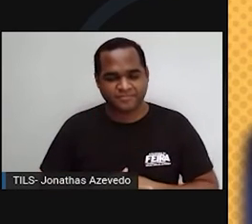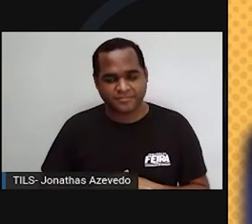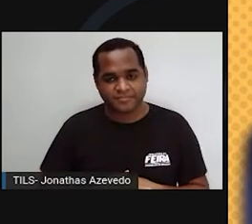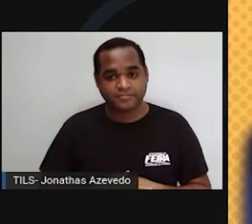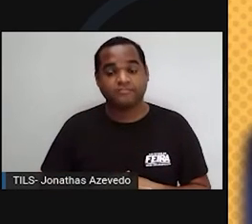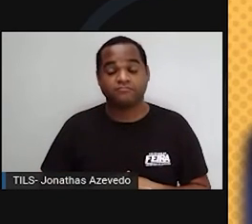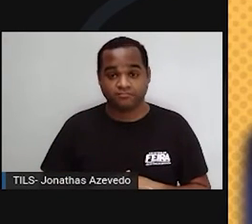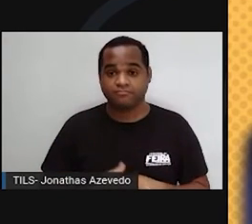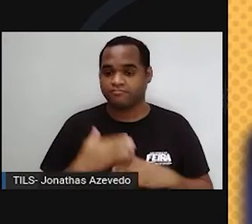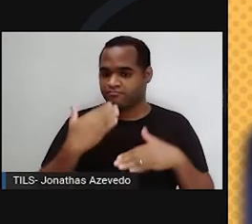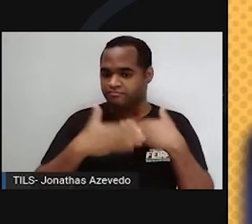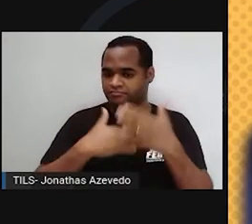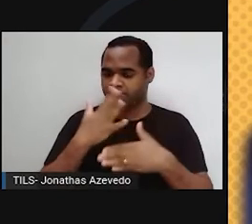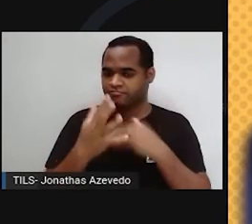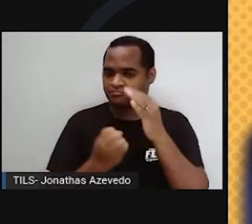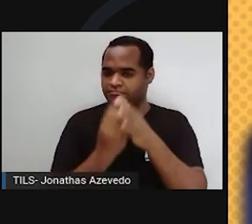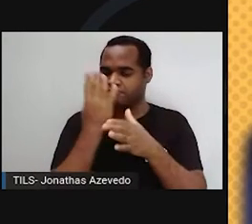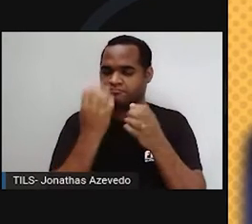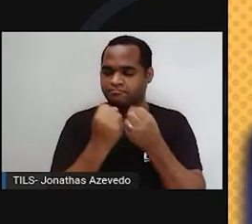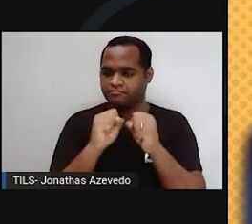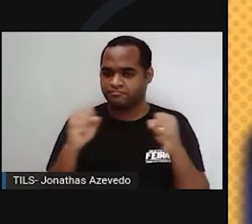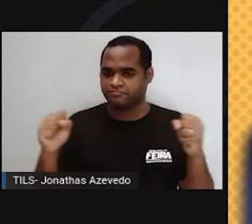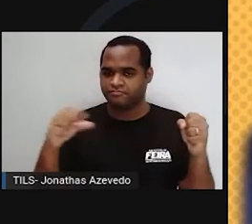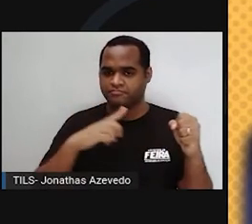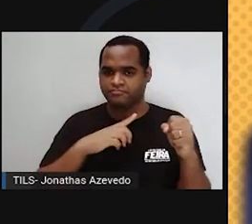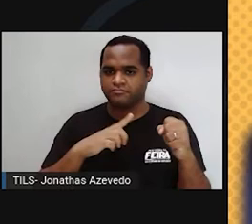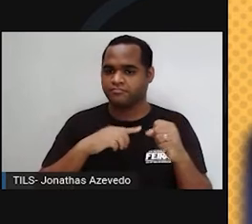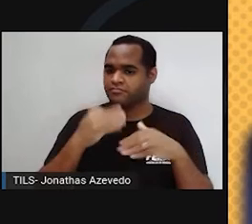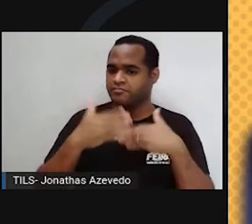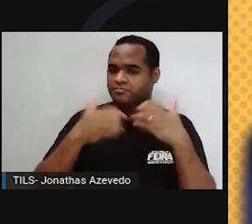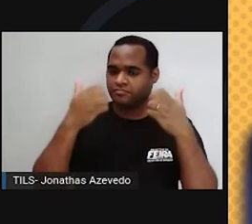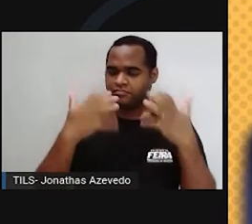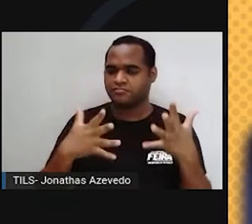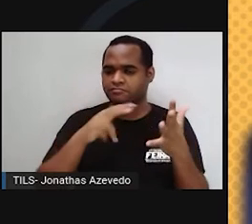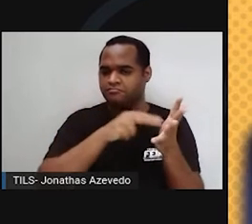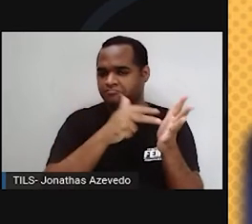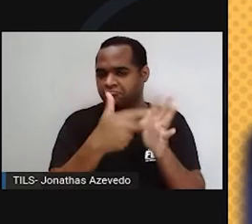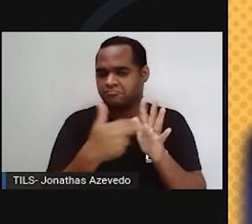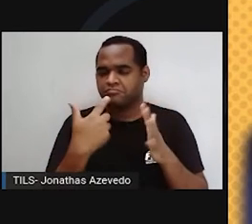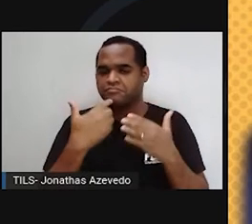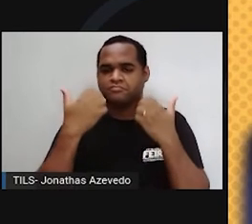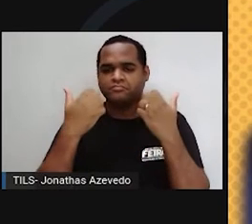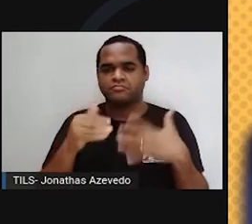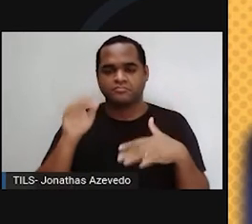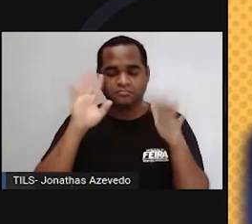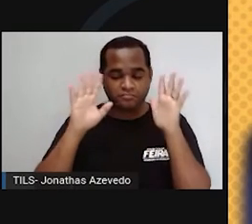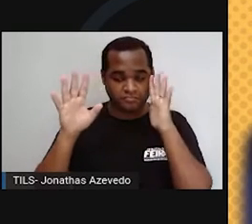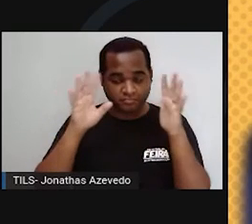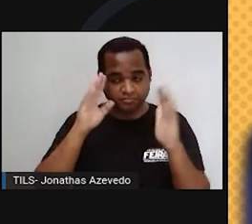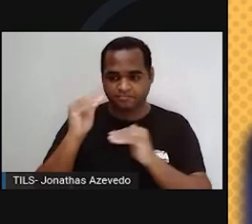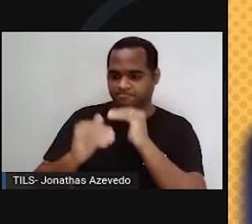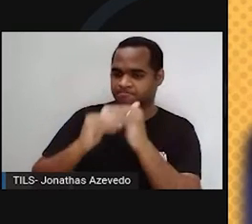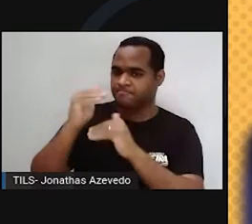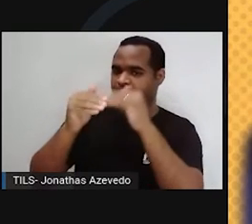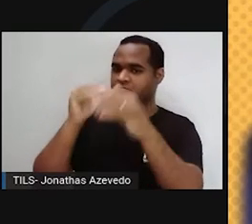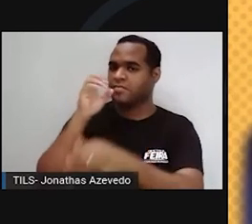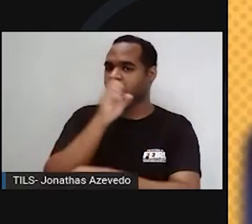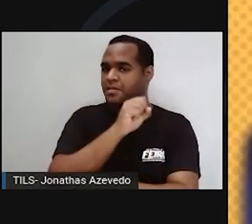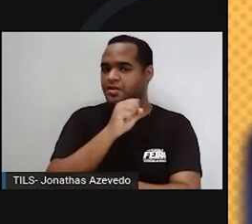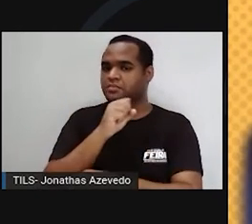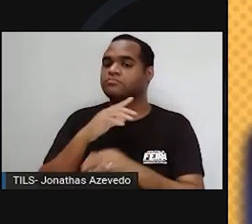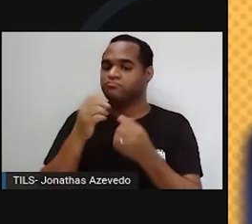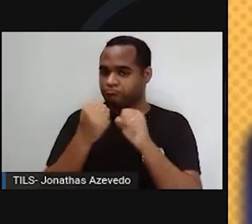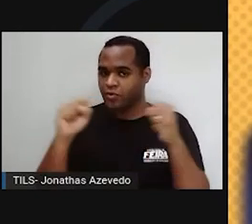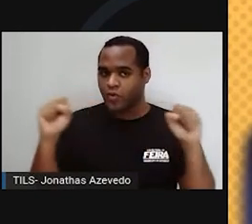Logo depois do Big Bang, seguiu-se uma curta, mas significativa inflação com aumento rápido do tamanho do